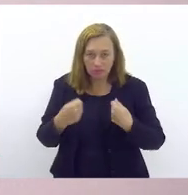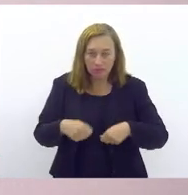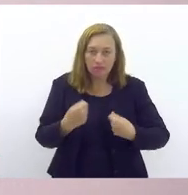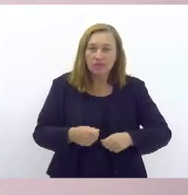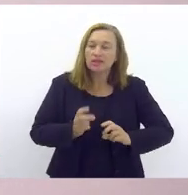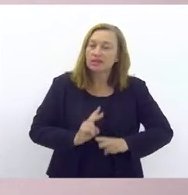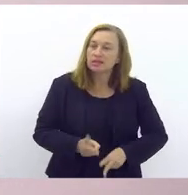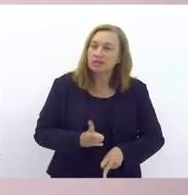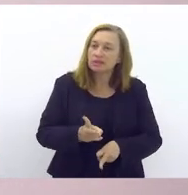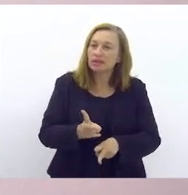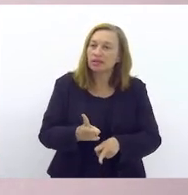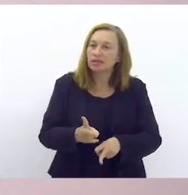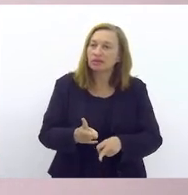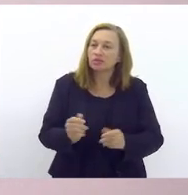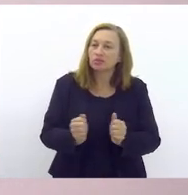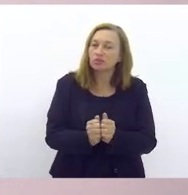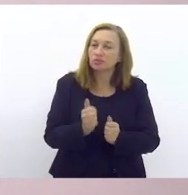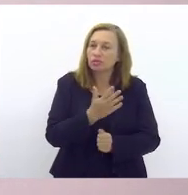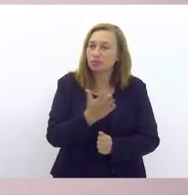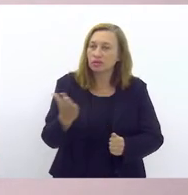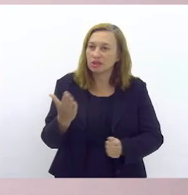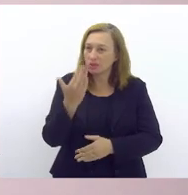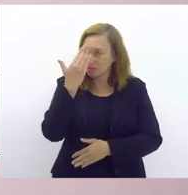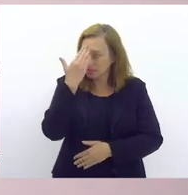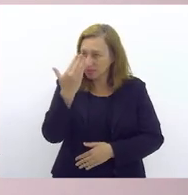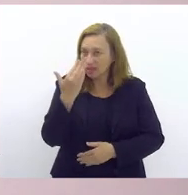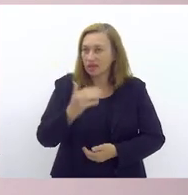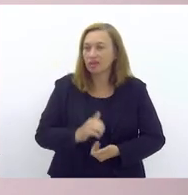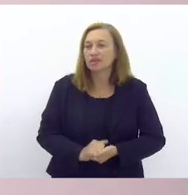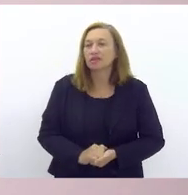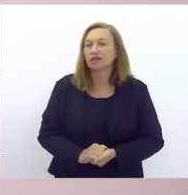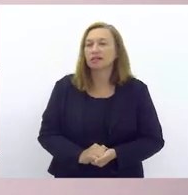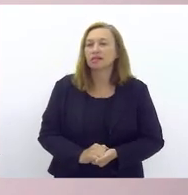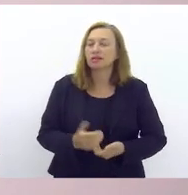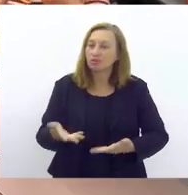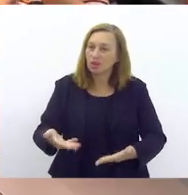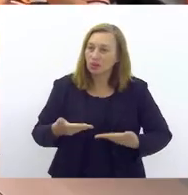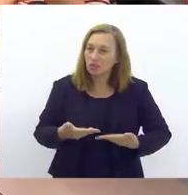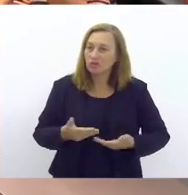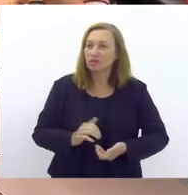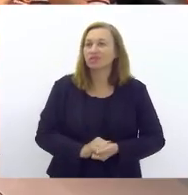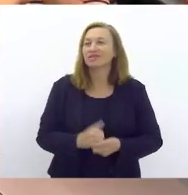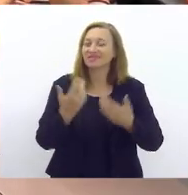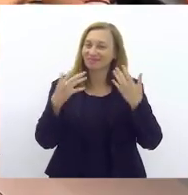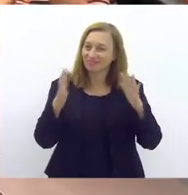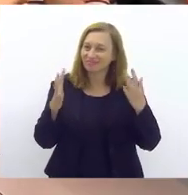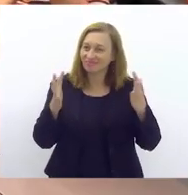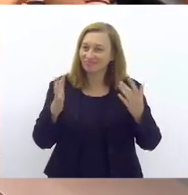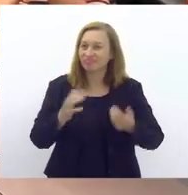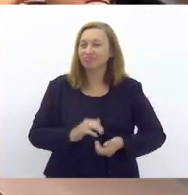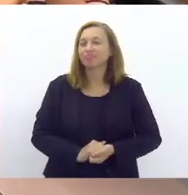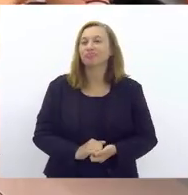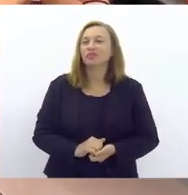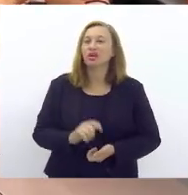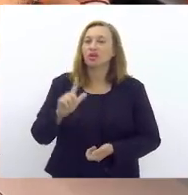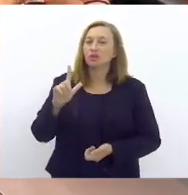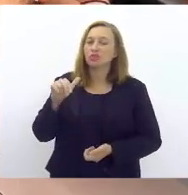estarei sempre com vocês. Muito obrigada, irmão, pelo convite. Obrigado,